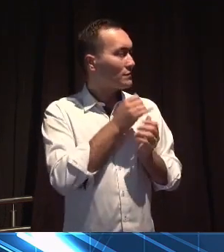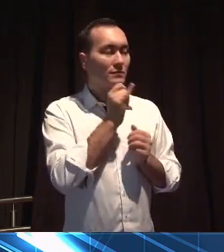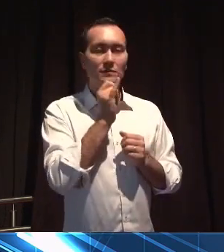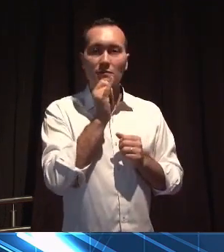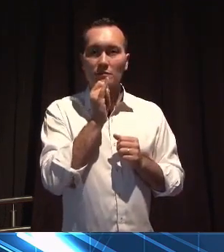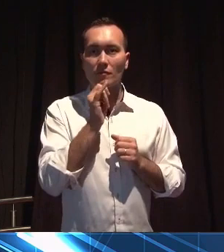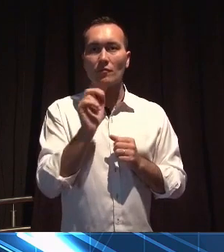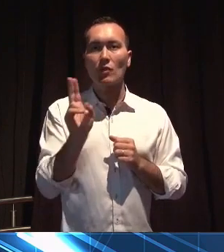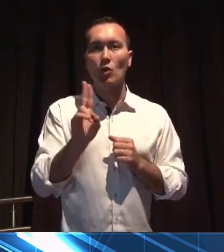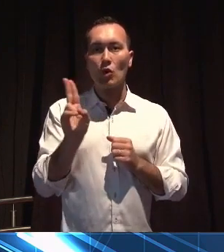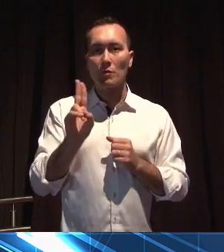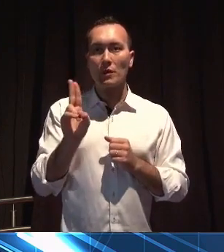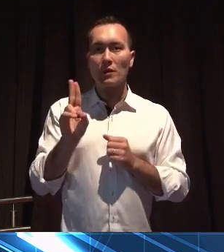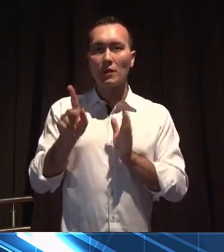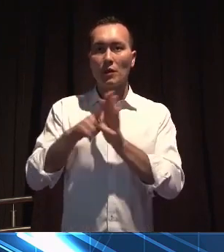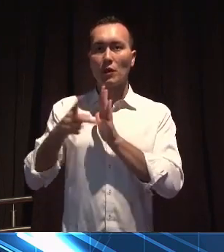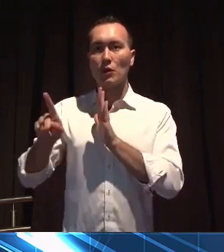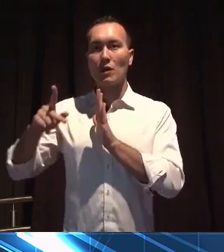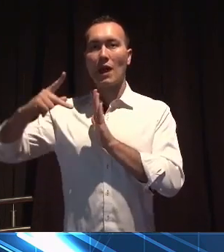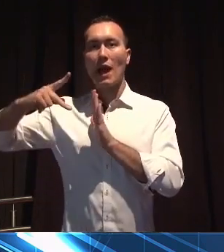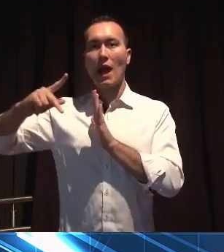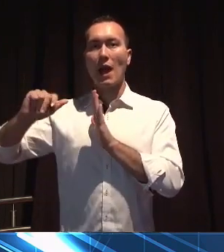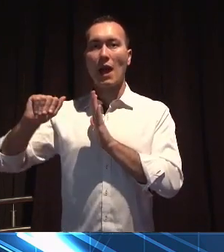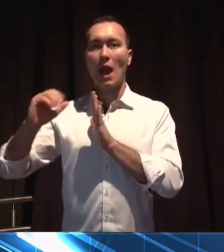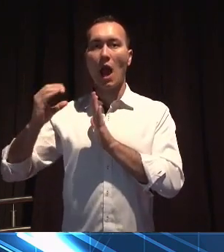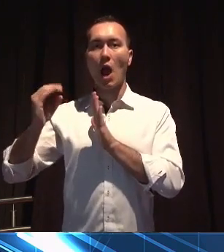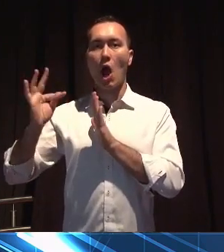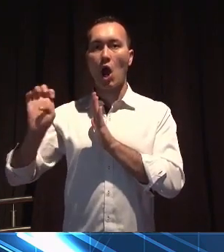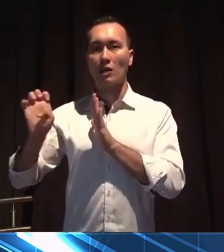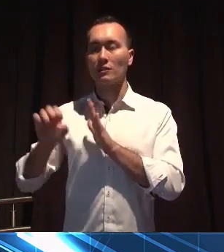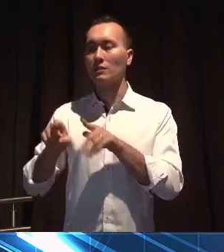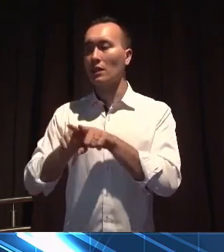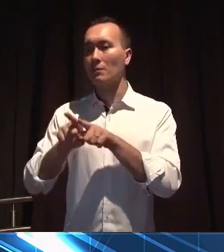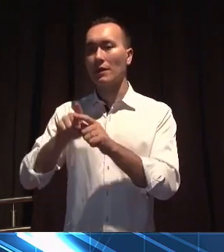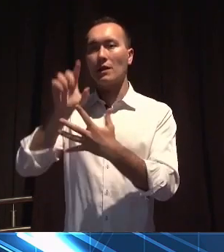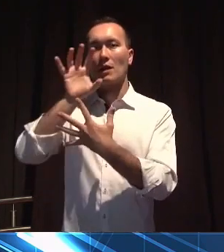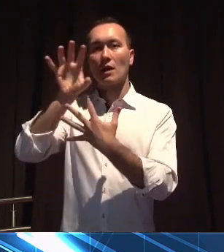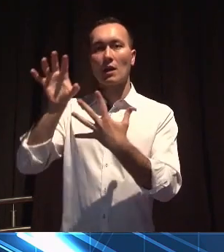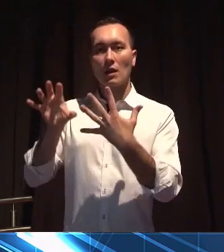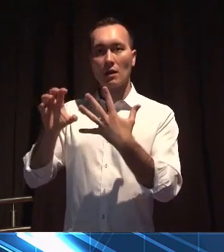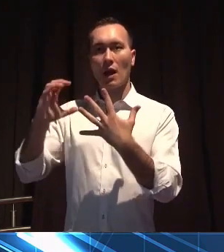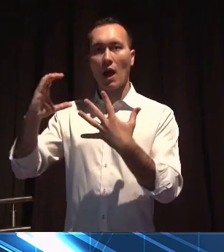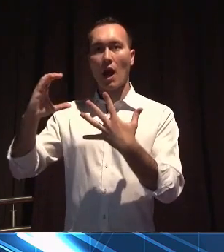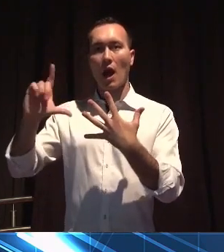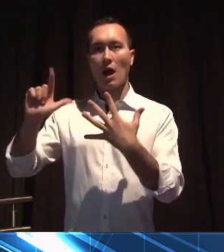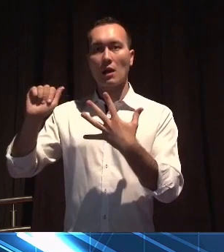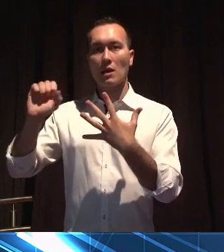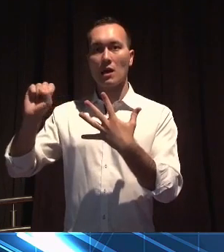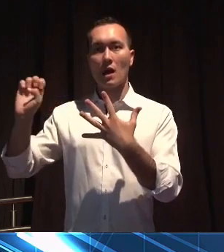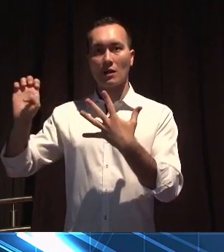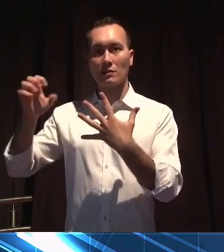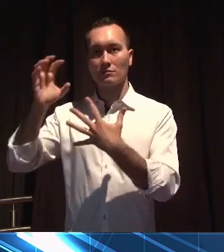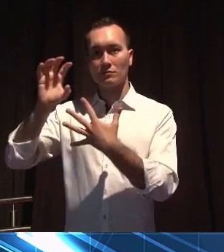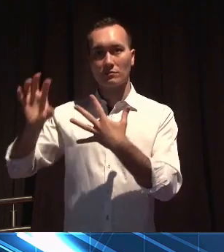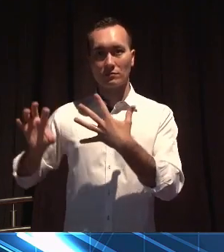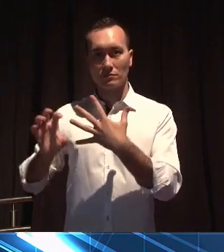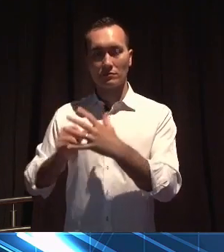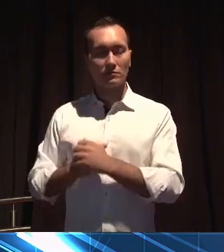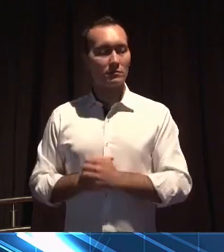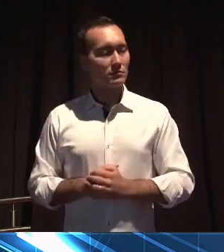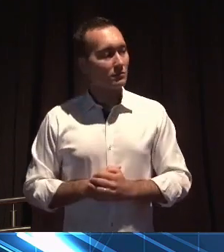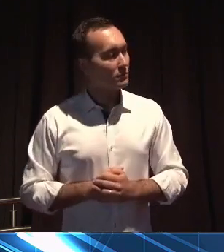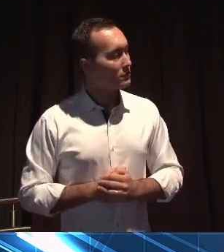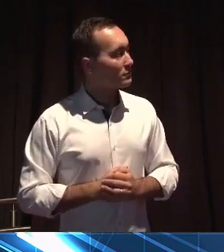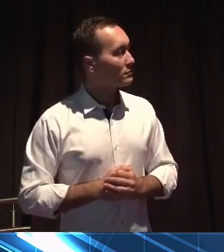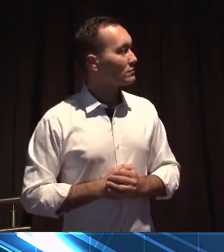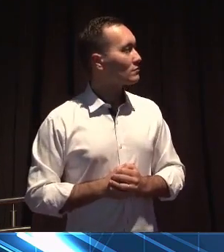e o nome da classe e o já venceu cheio de plugins então o driver do jdbc ele é um plugin o